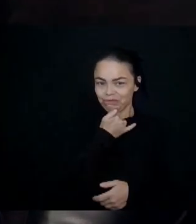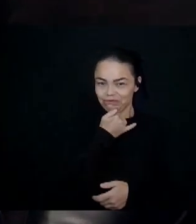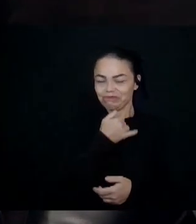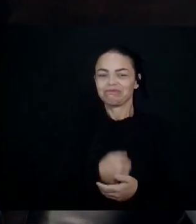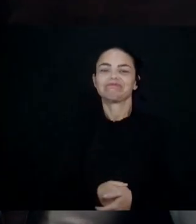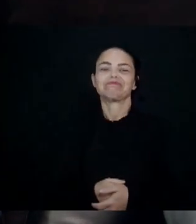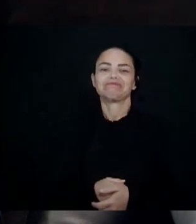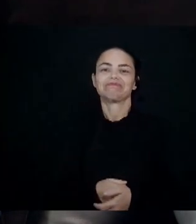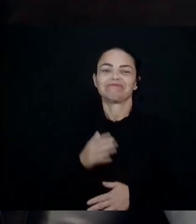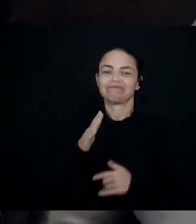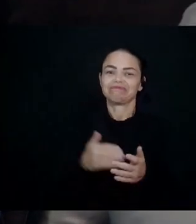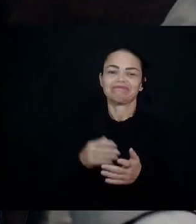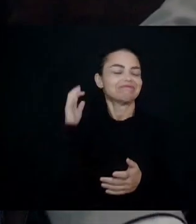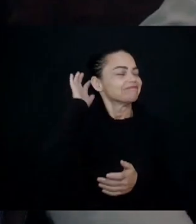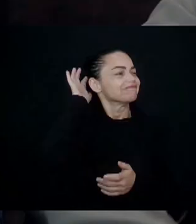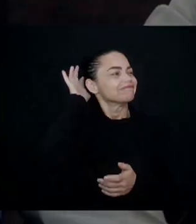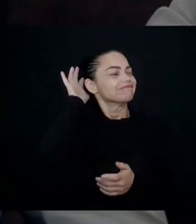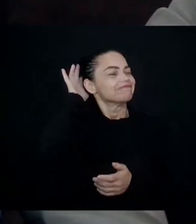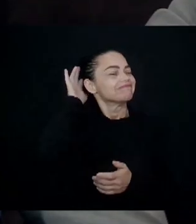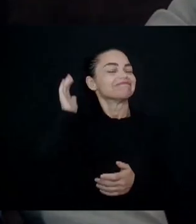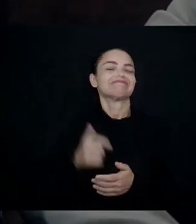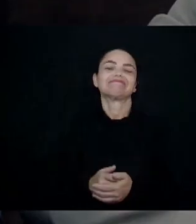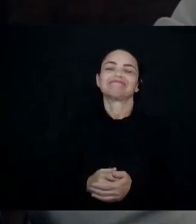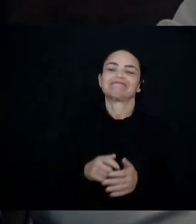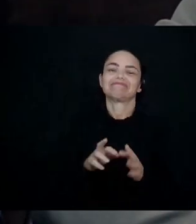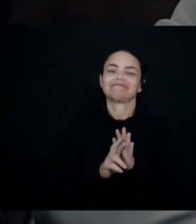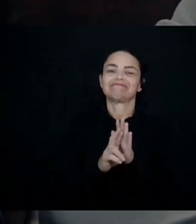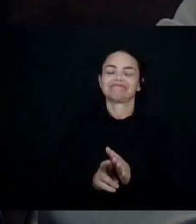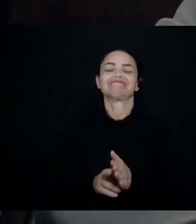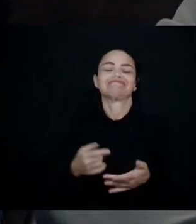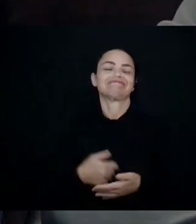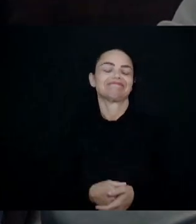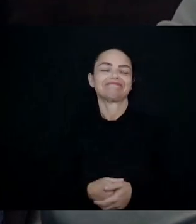der certo, ele vai estar na Copa representando o nosso Brasil.